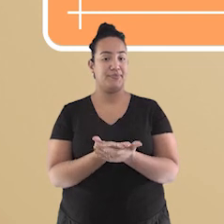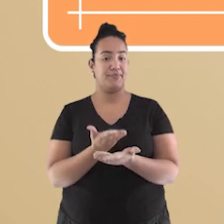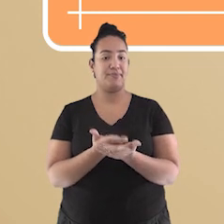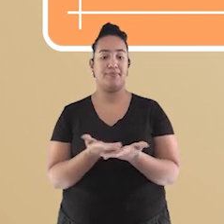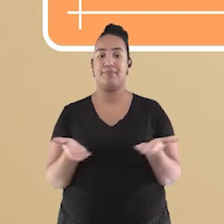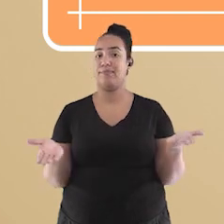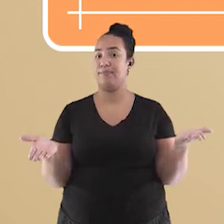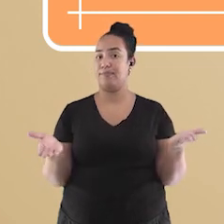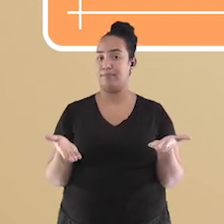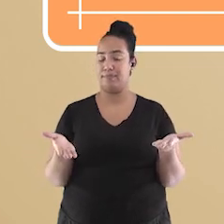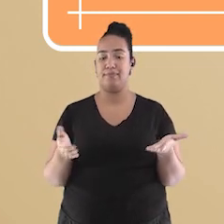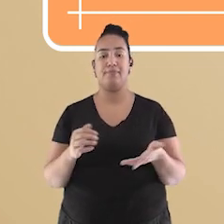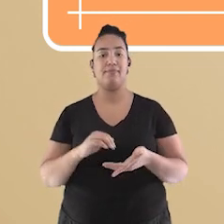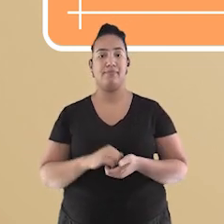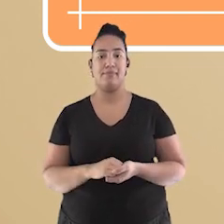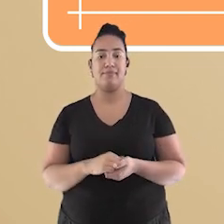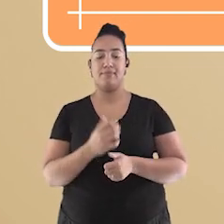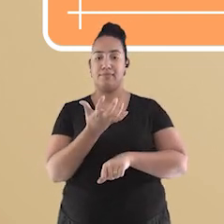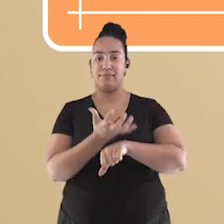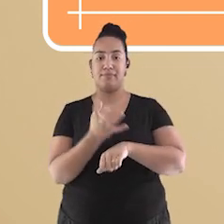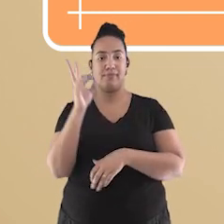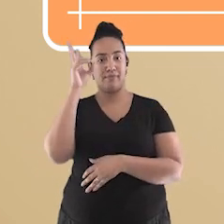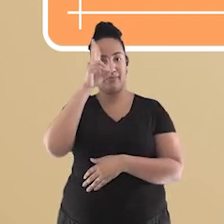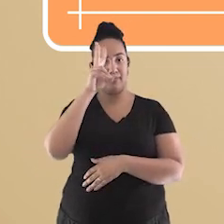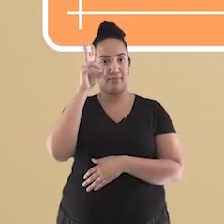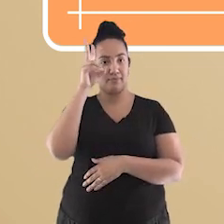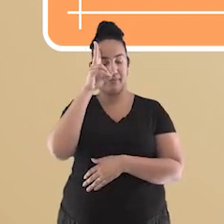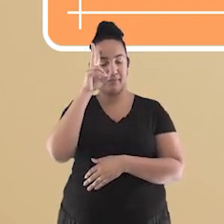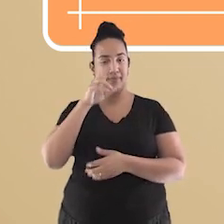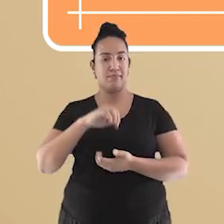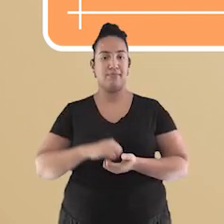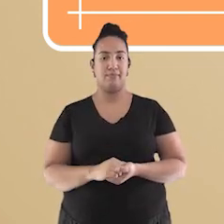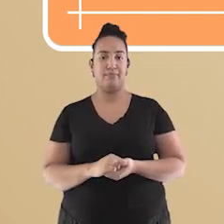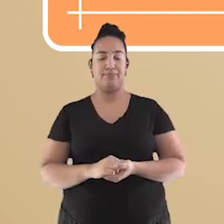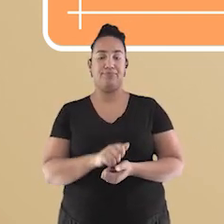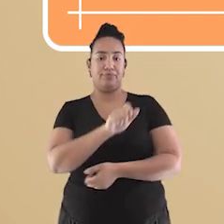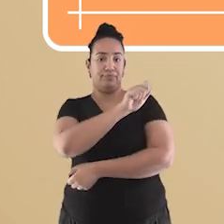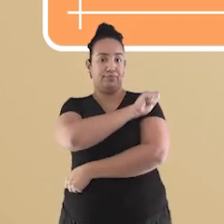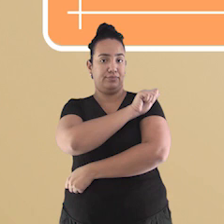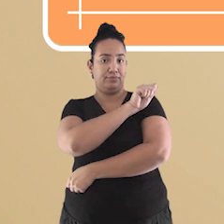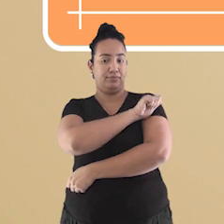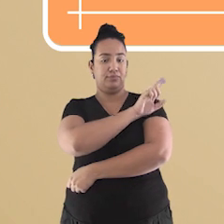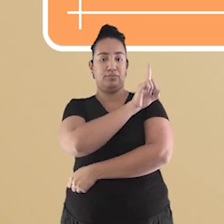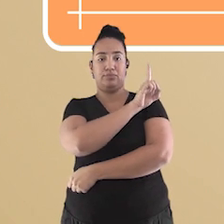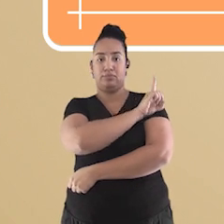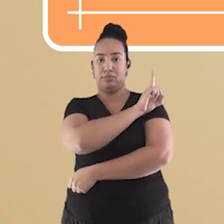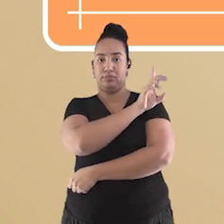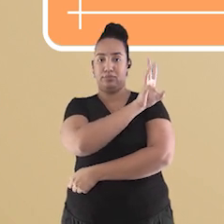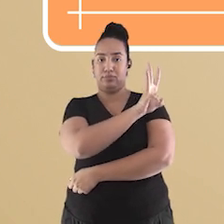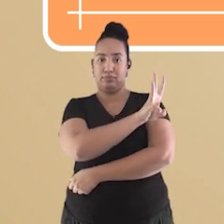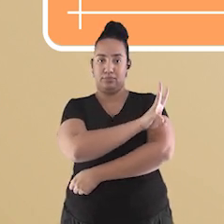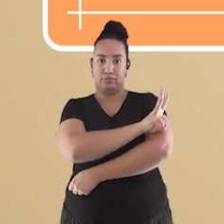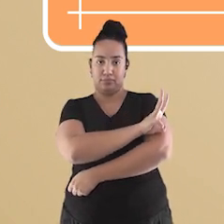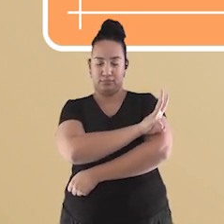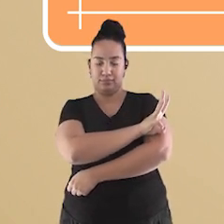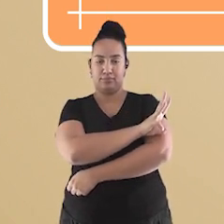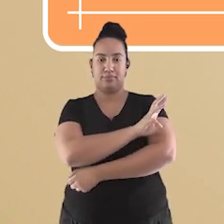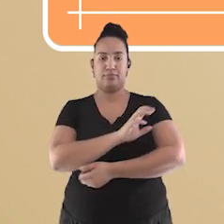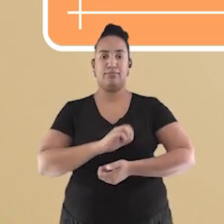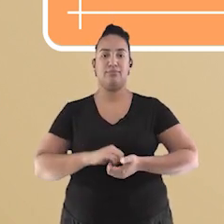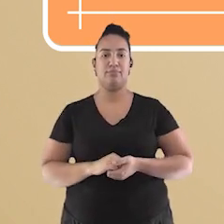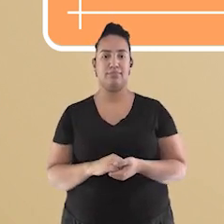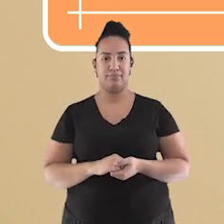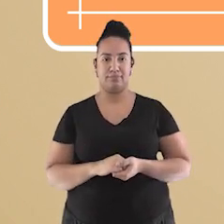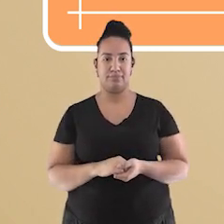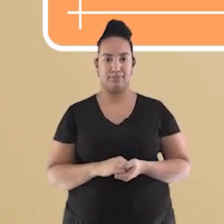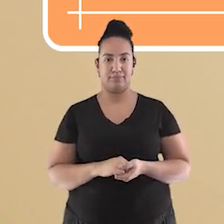Esta aula do componente curricular de História é destinada aos estudantes do primeiro ao terceiro ano